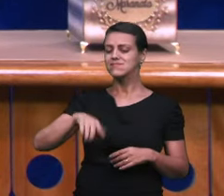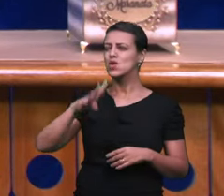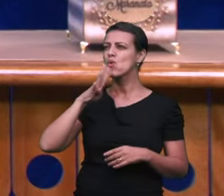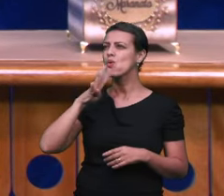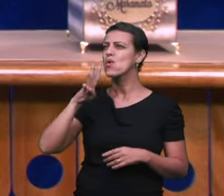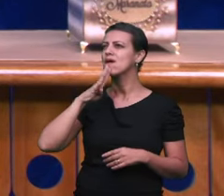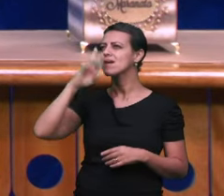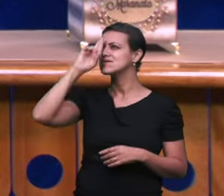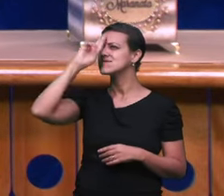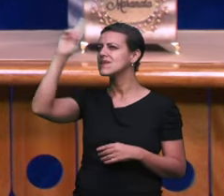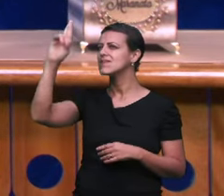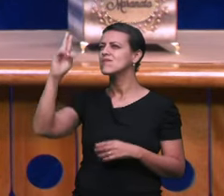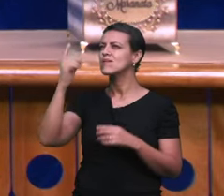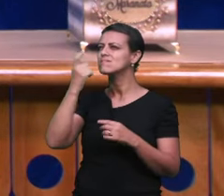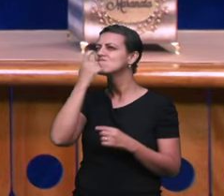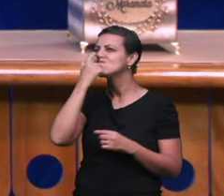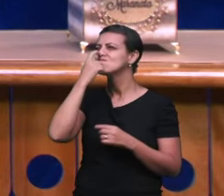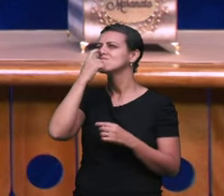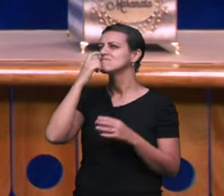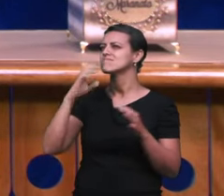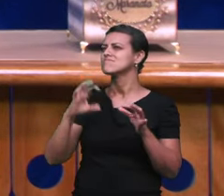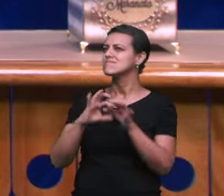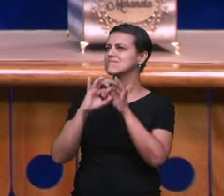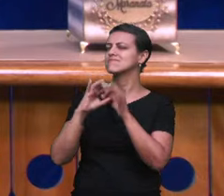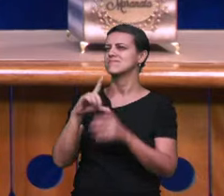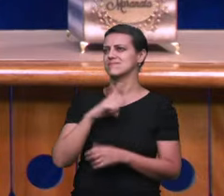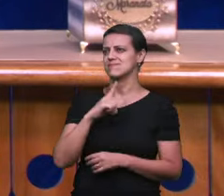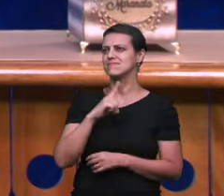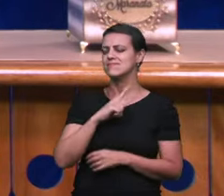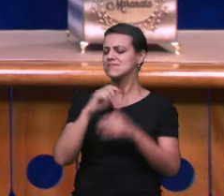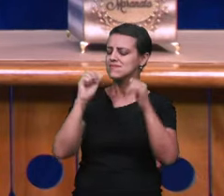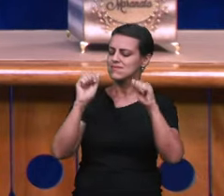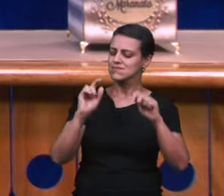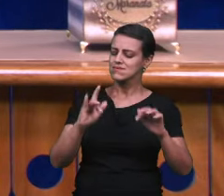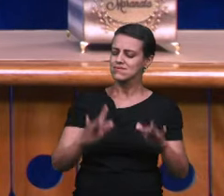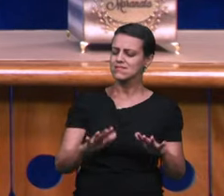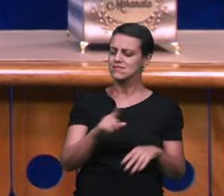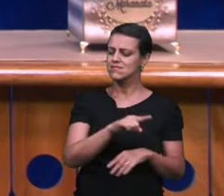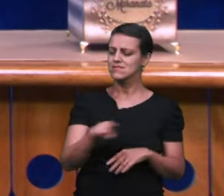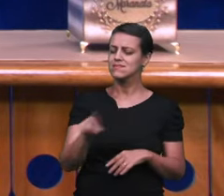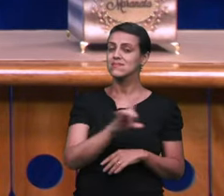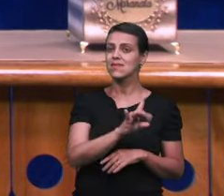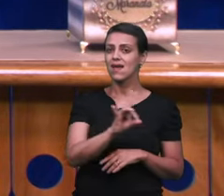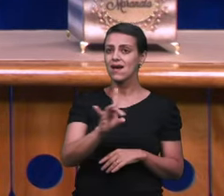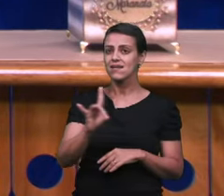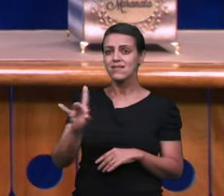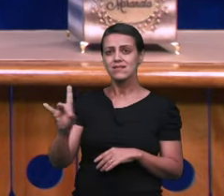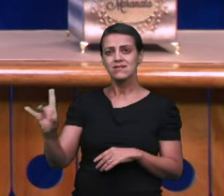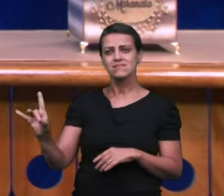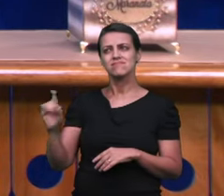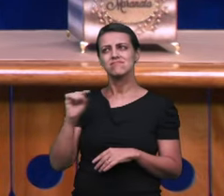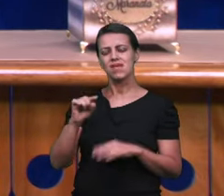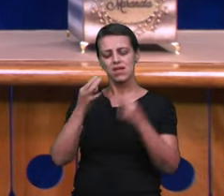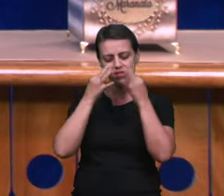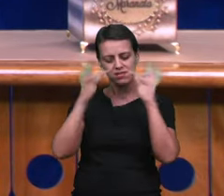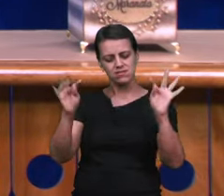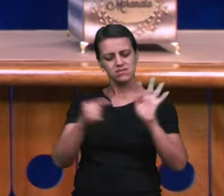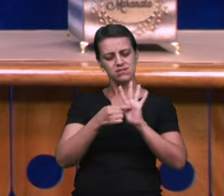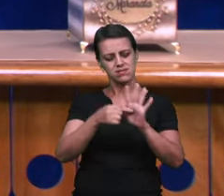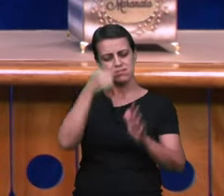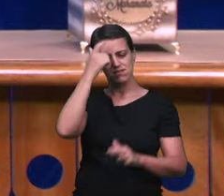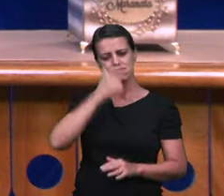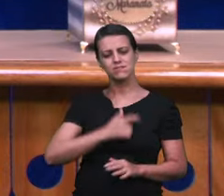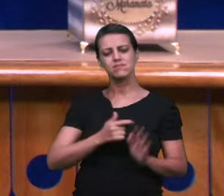conhecendo e vivendo esta obra maravilhosa. Abençoa-os e faz de cada um deles um marco, Senhor, do testemunho da Tua obra,